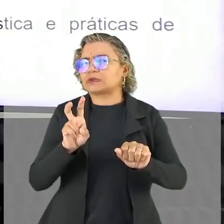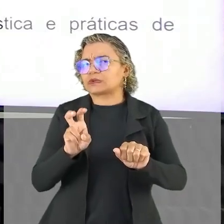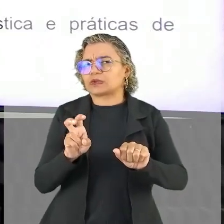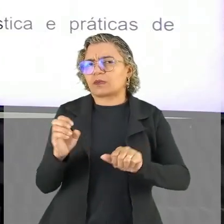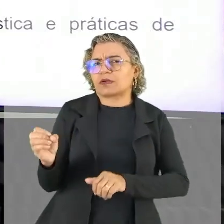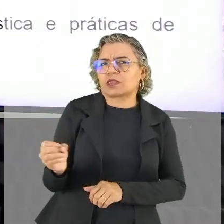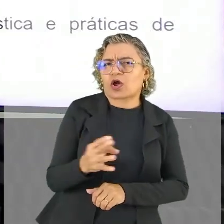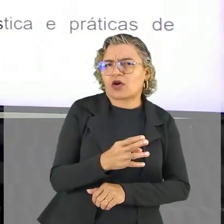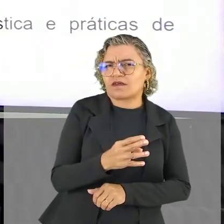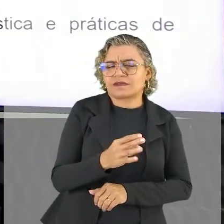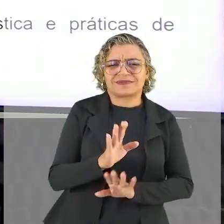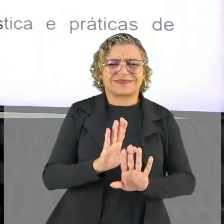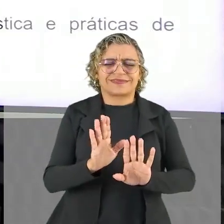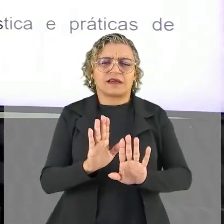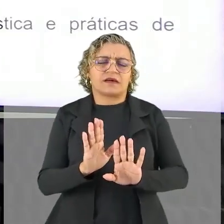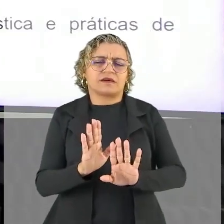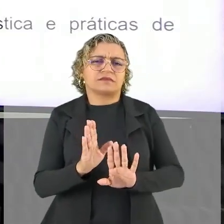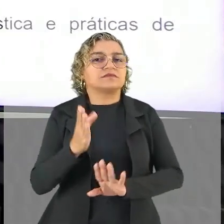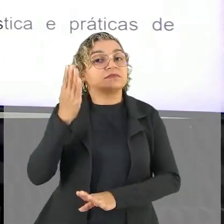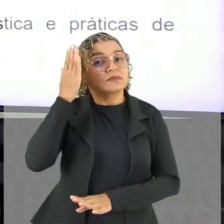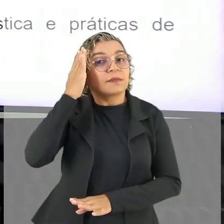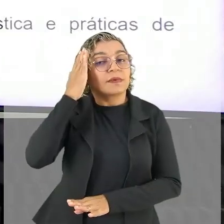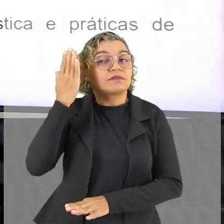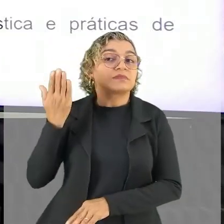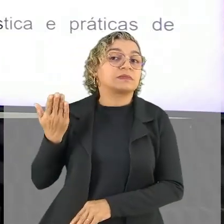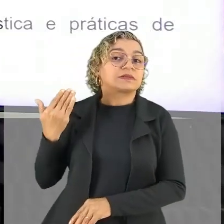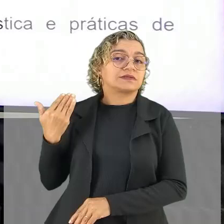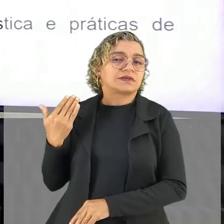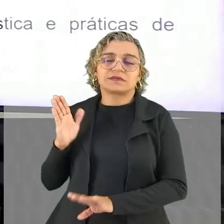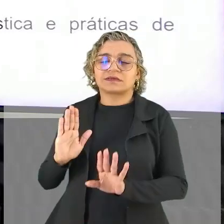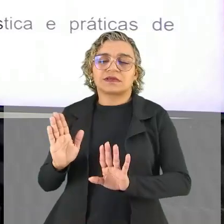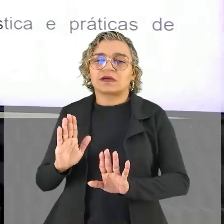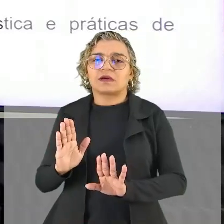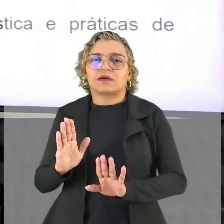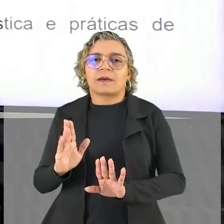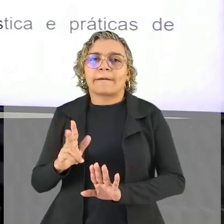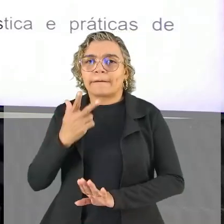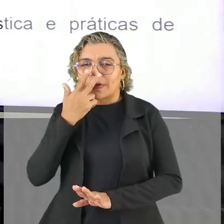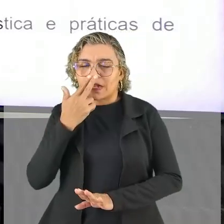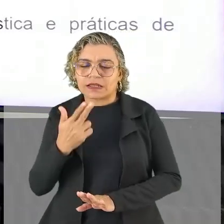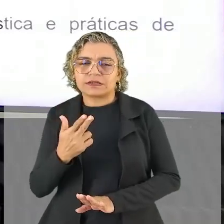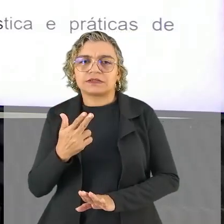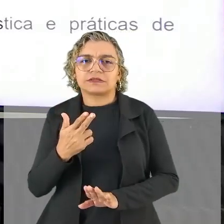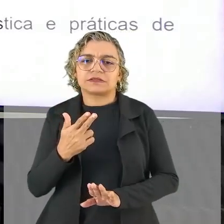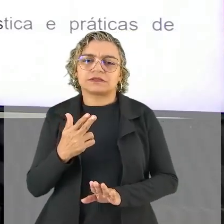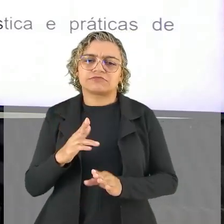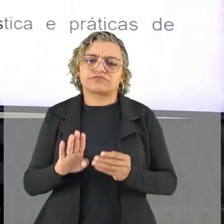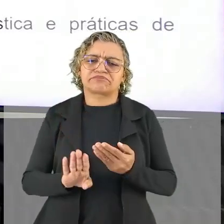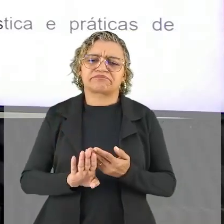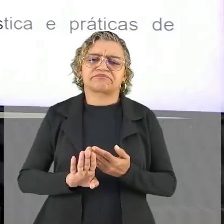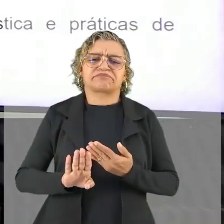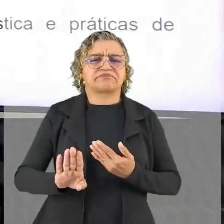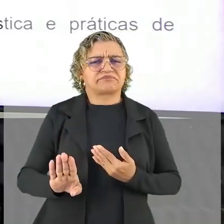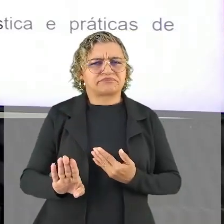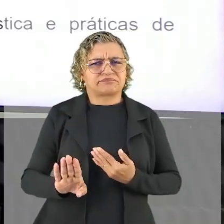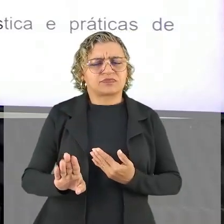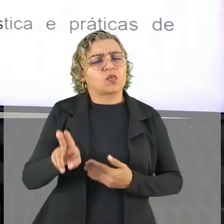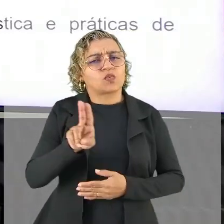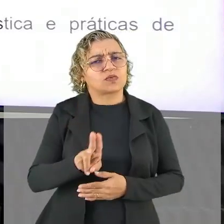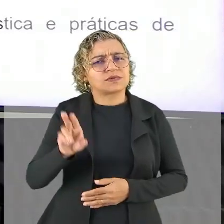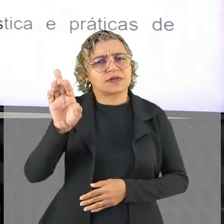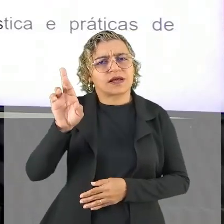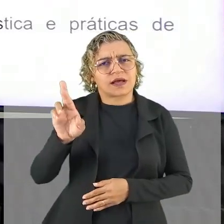E nem tentando aproximar com os saberes antigos. O que eles estão querendo fazer é se distanciar, né? E se utilizar da razão